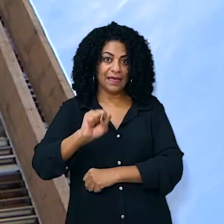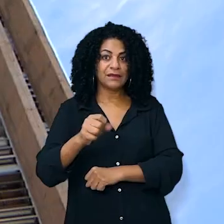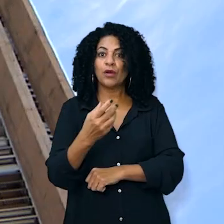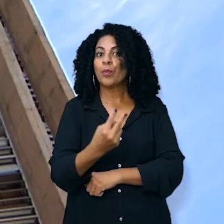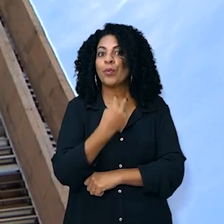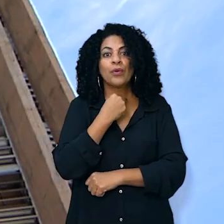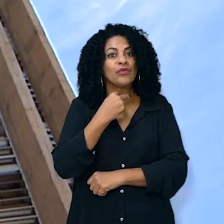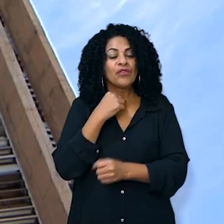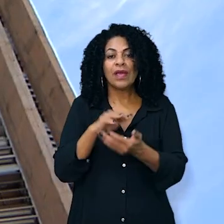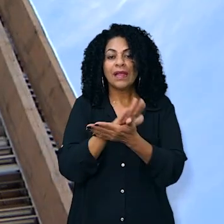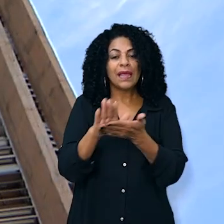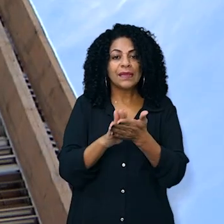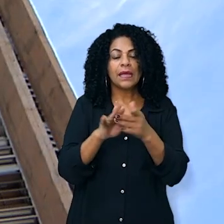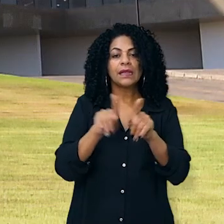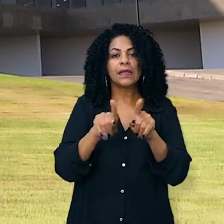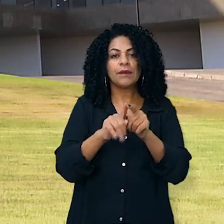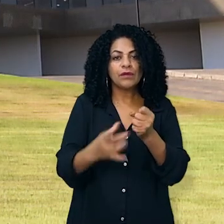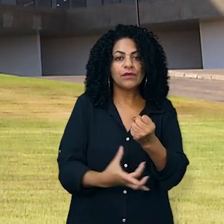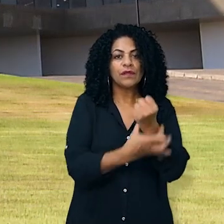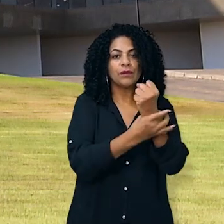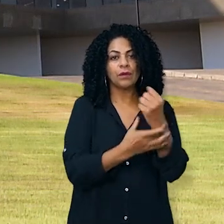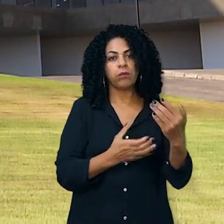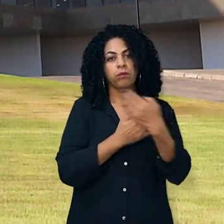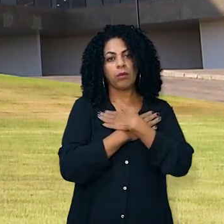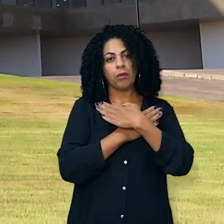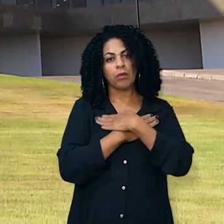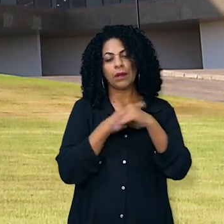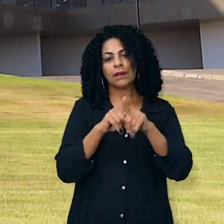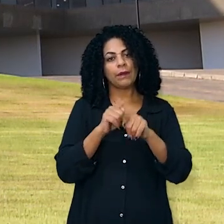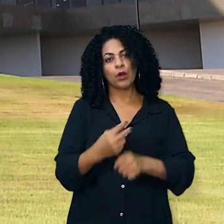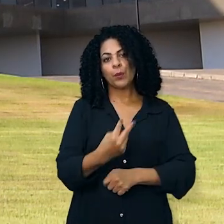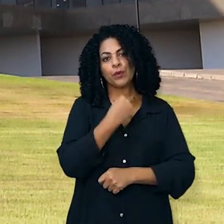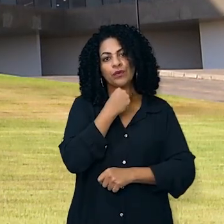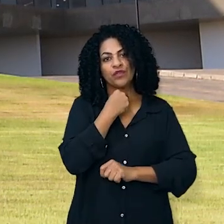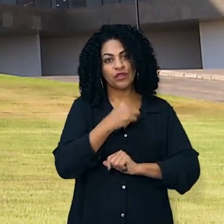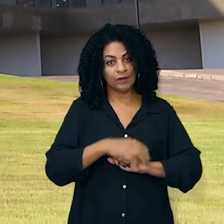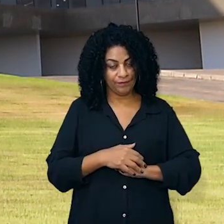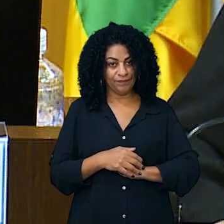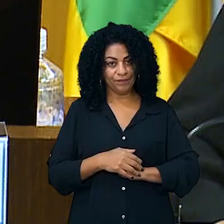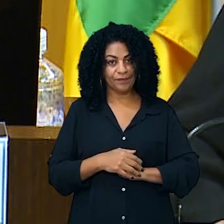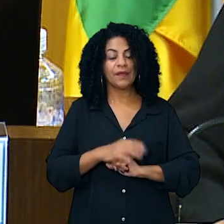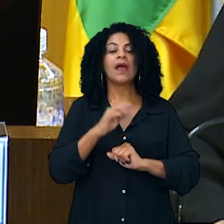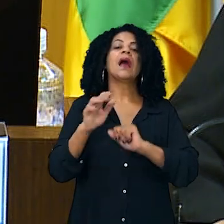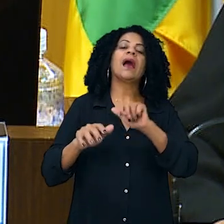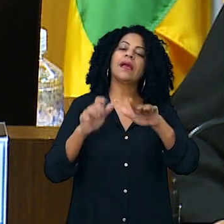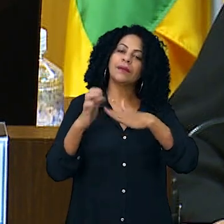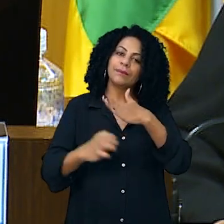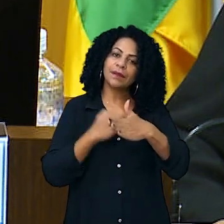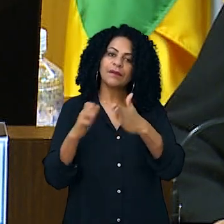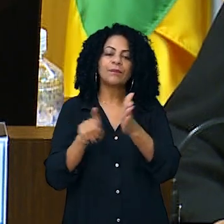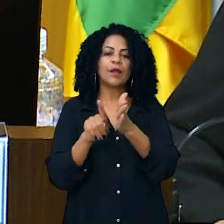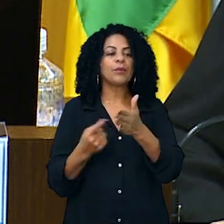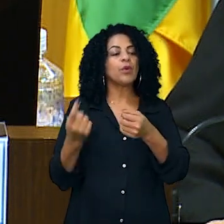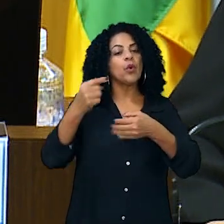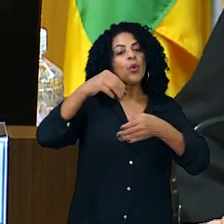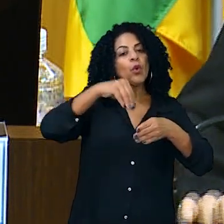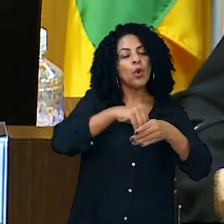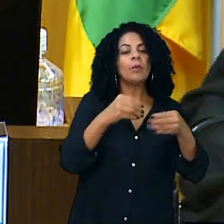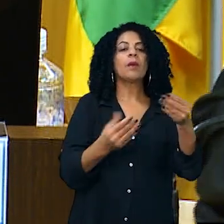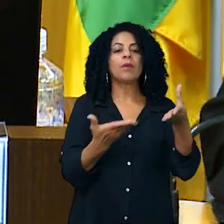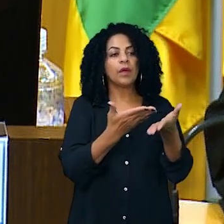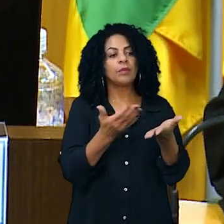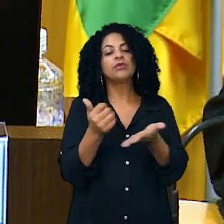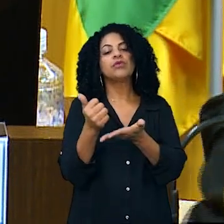de receber o seguro-desemprego. A empresa recorreu ao Tribunal Superior do Trabalho. O relator do caso foi o ministro